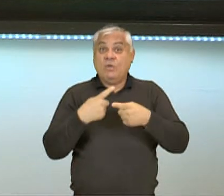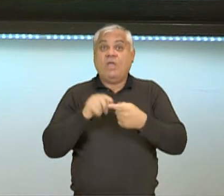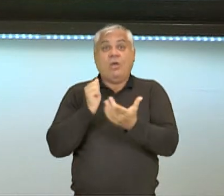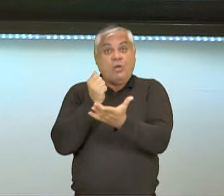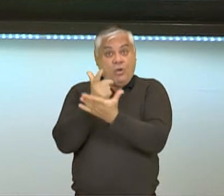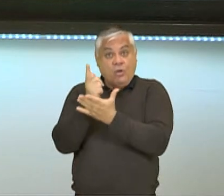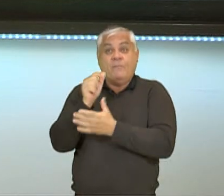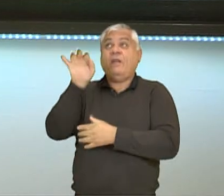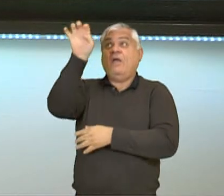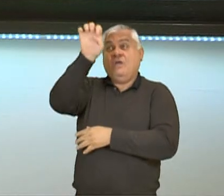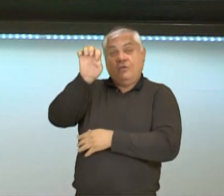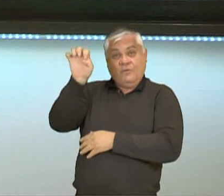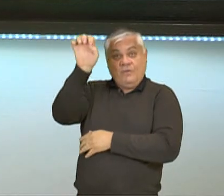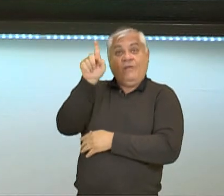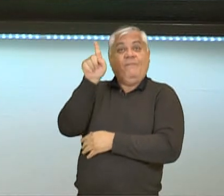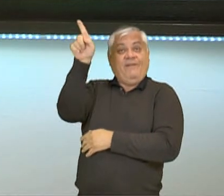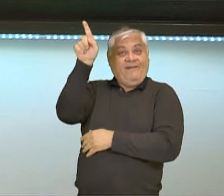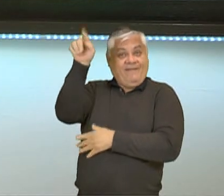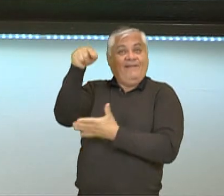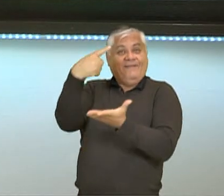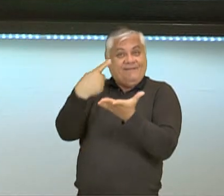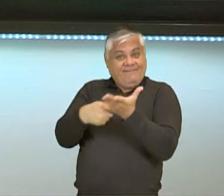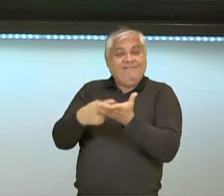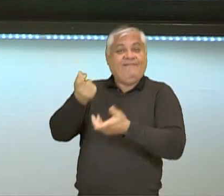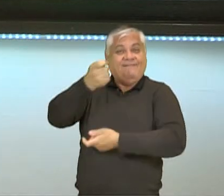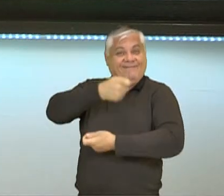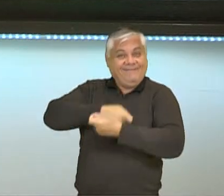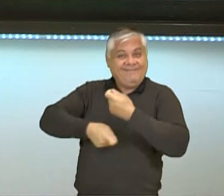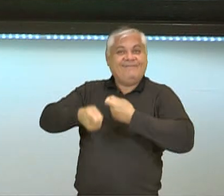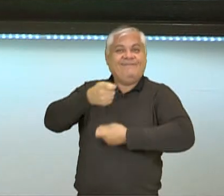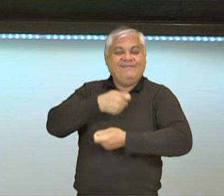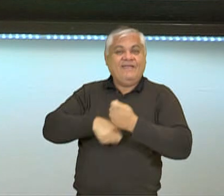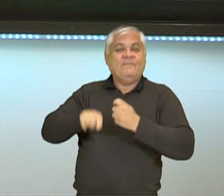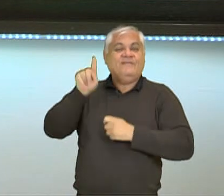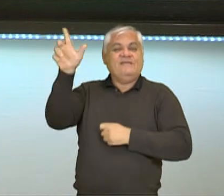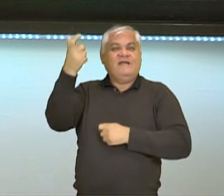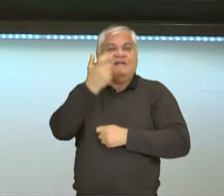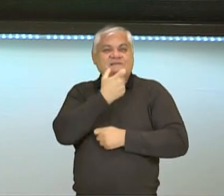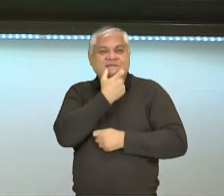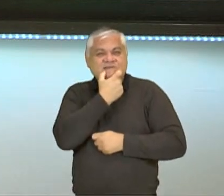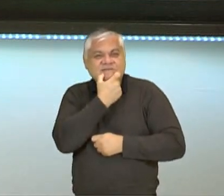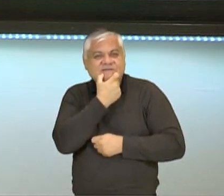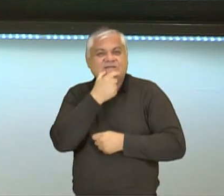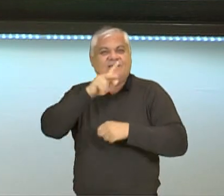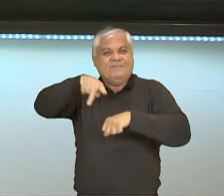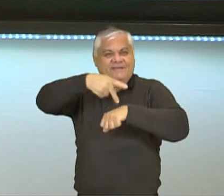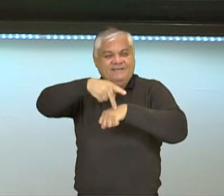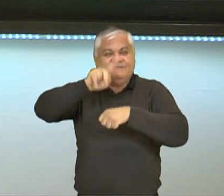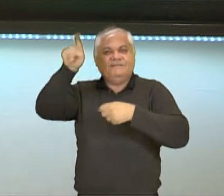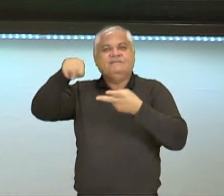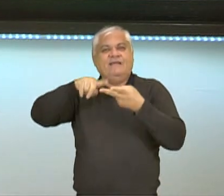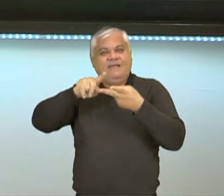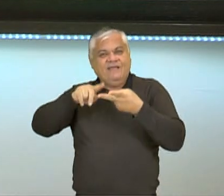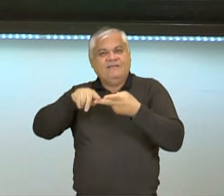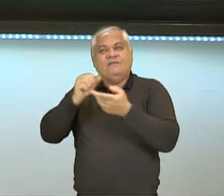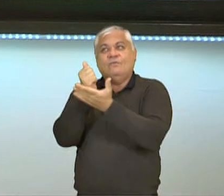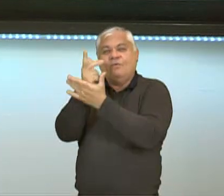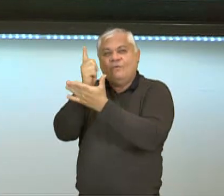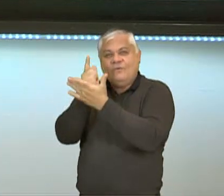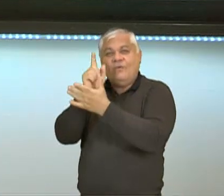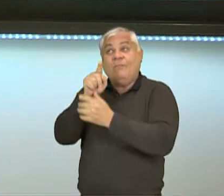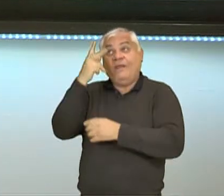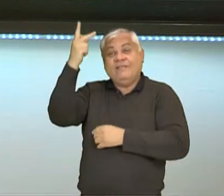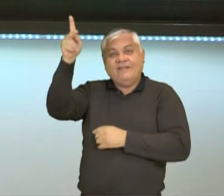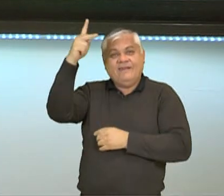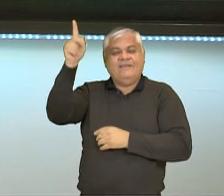importados através daqueles tratados comerciais onde a Inglaterra teve alguns benefícios. Muitos desses itens vão